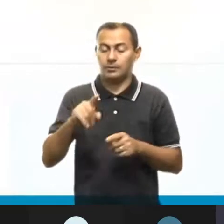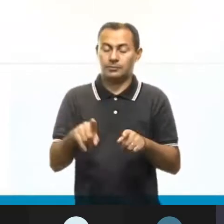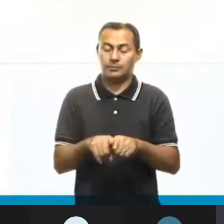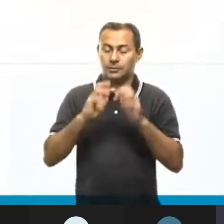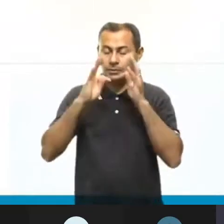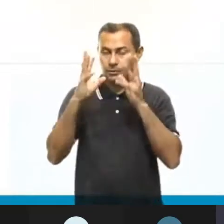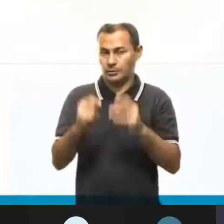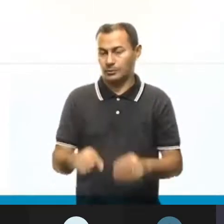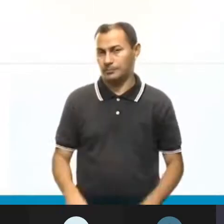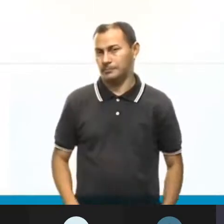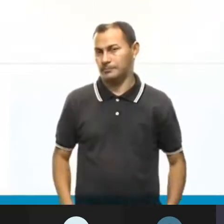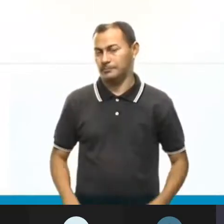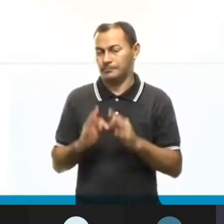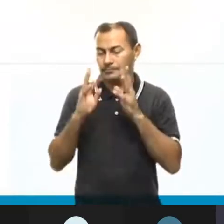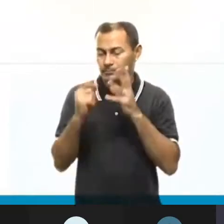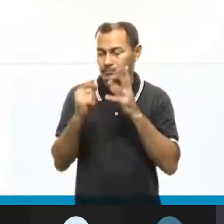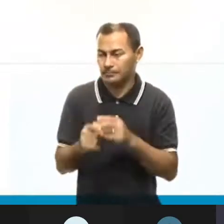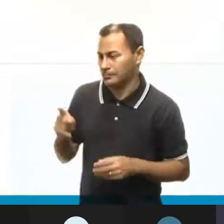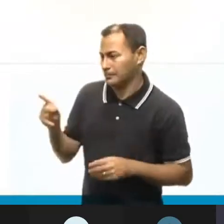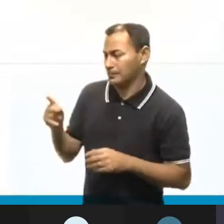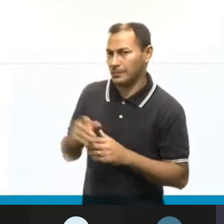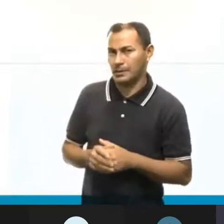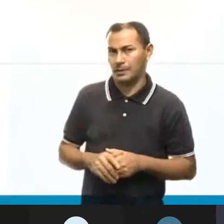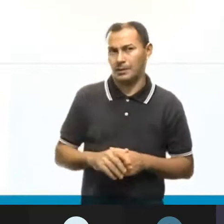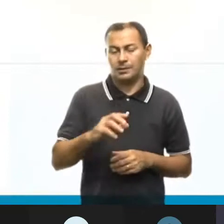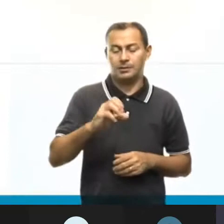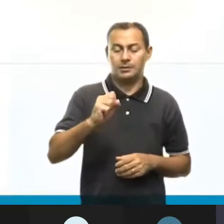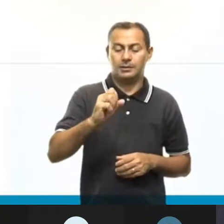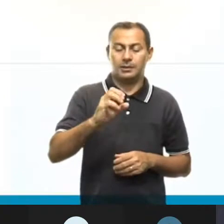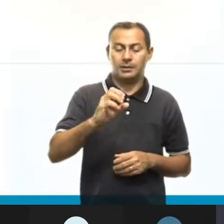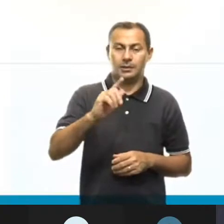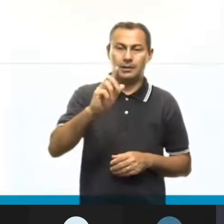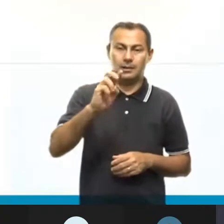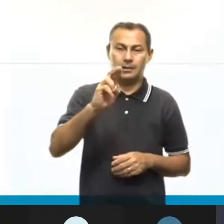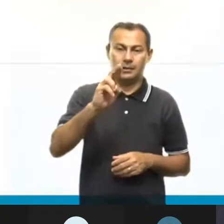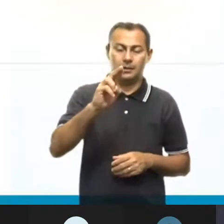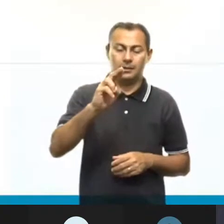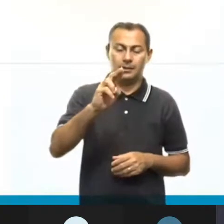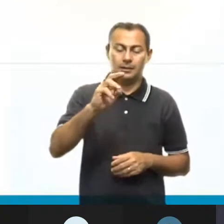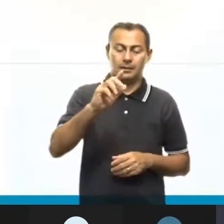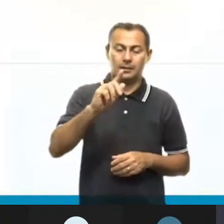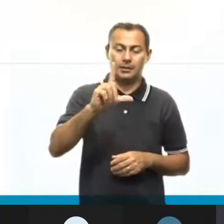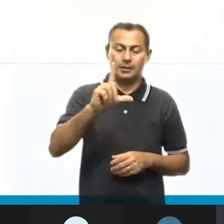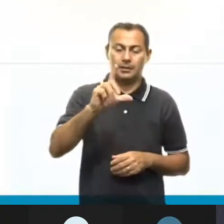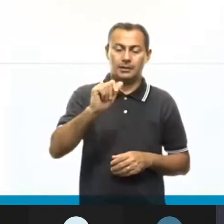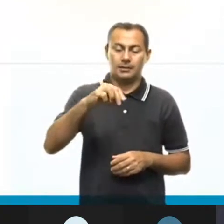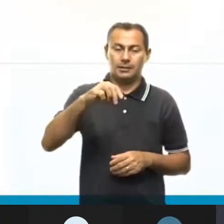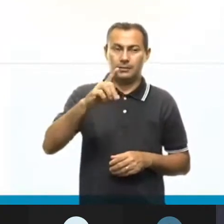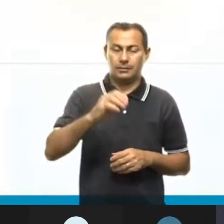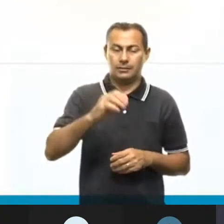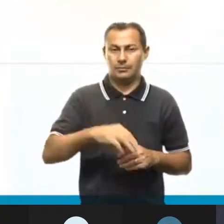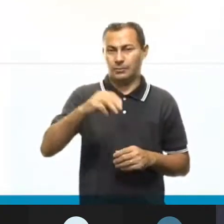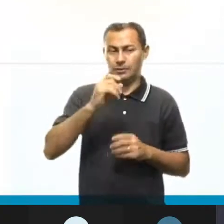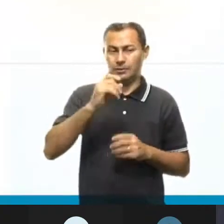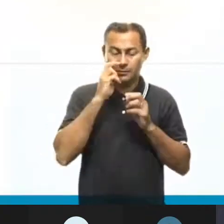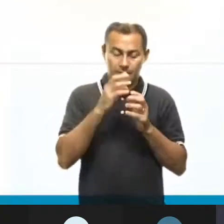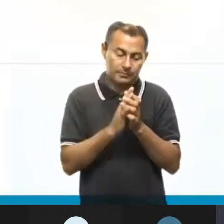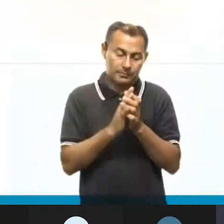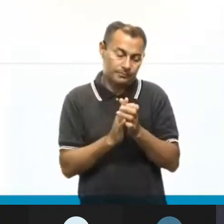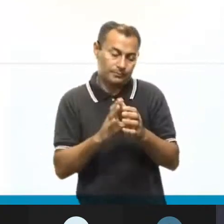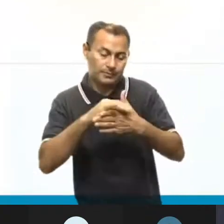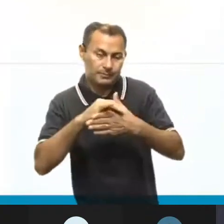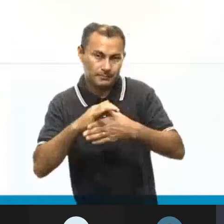glândula seromucosa, tá? Então, tudo isso aqui é glândula seromucosa. E nós temos aqui a cartilagem